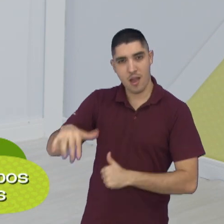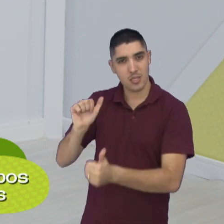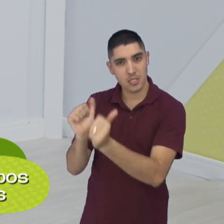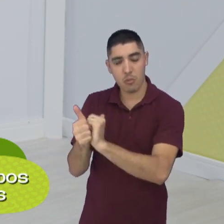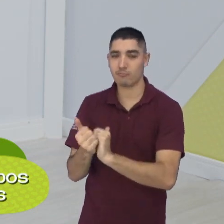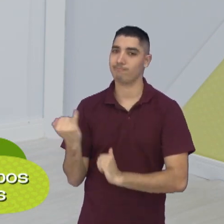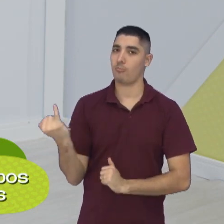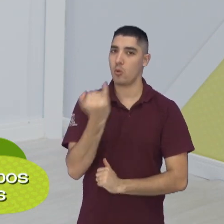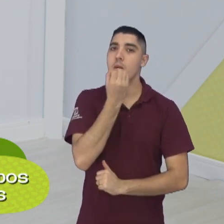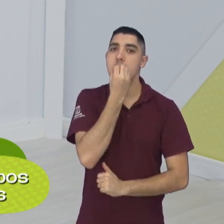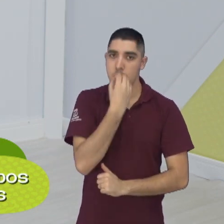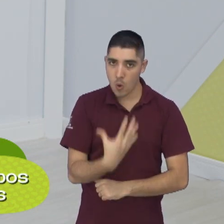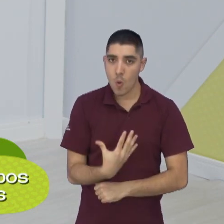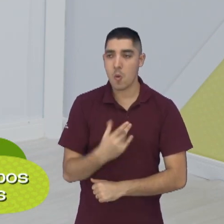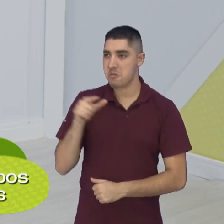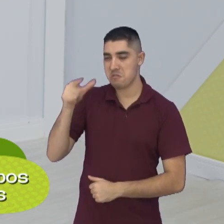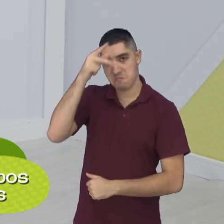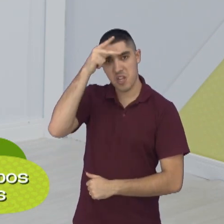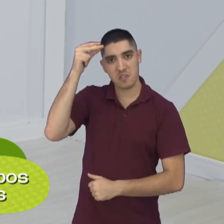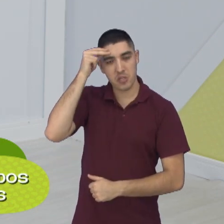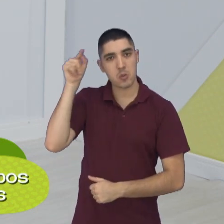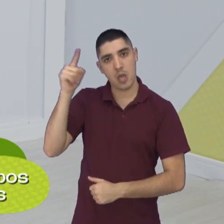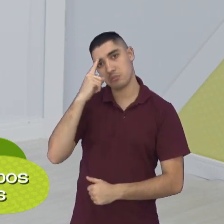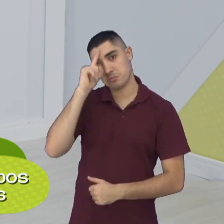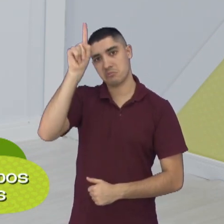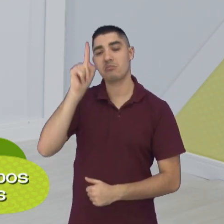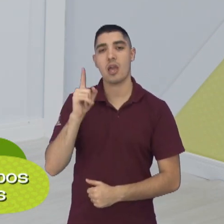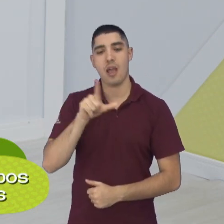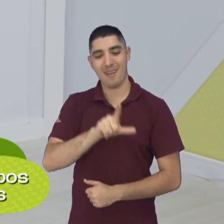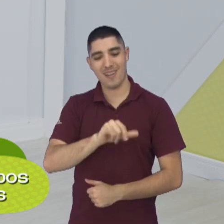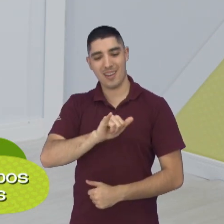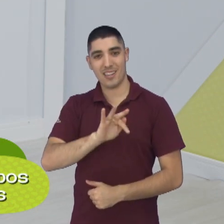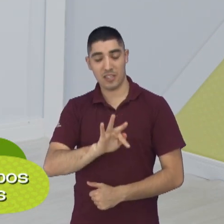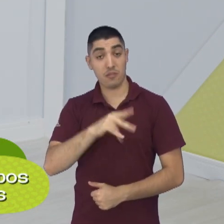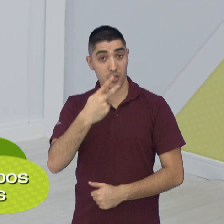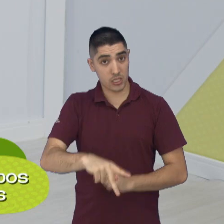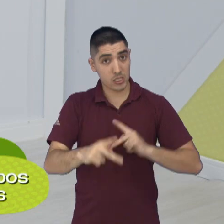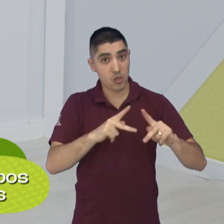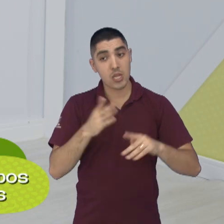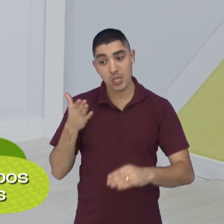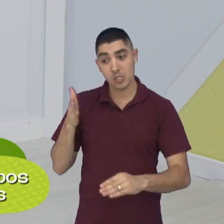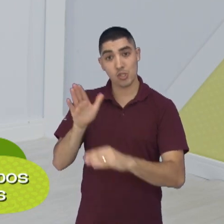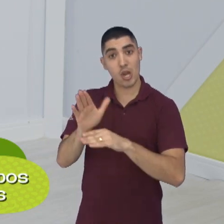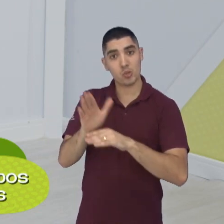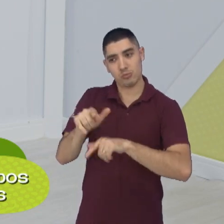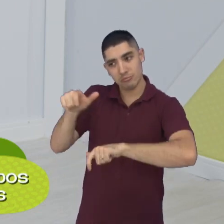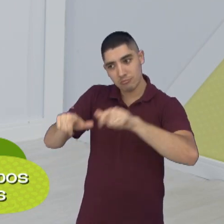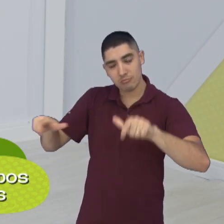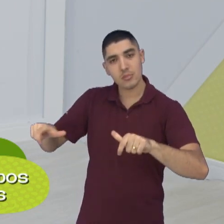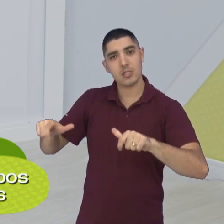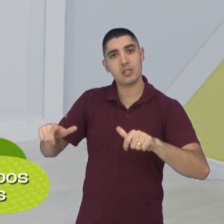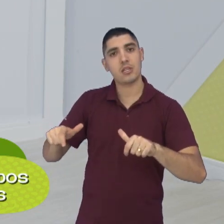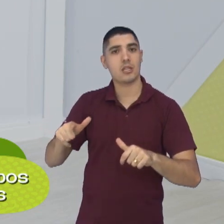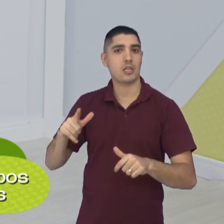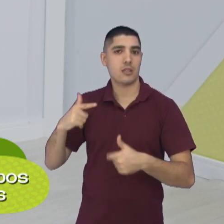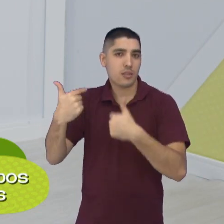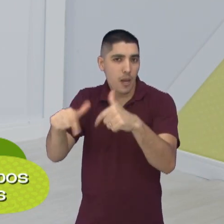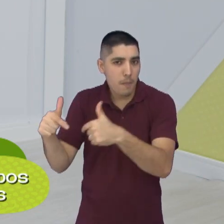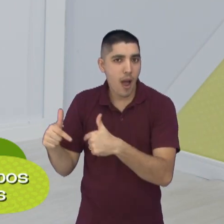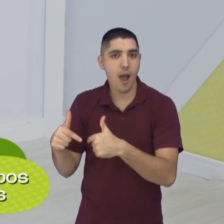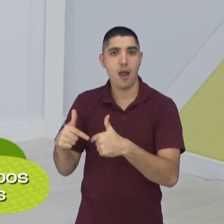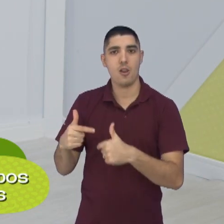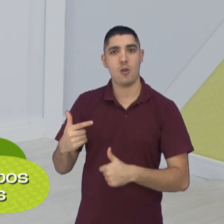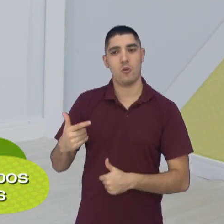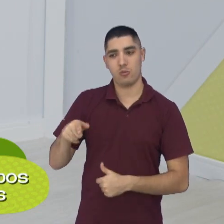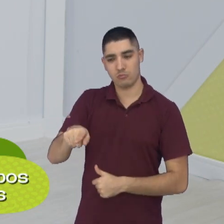uma iniciativa muito bacana da Prefeitura, a LIF de São José dos Campos, e beneficia aqueles que estão voltados ao esporte, e muitos